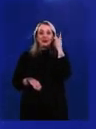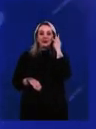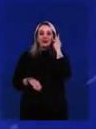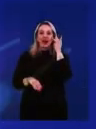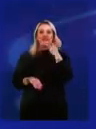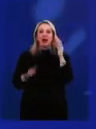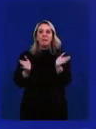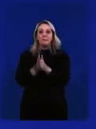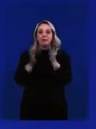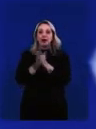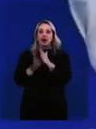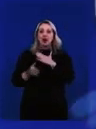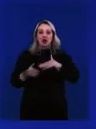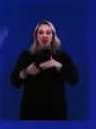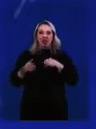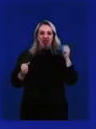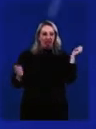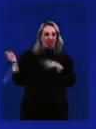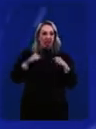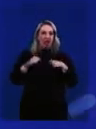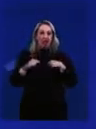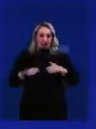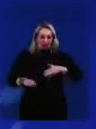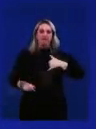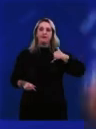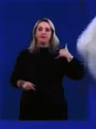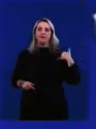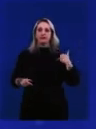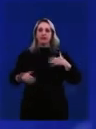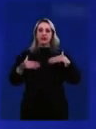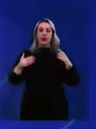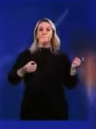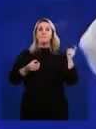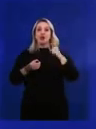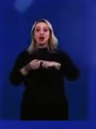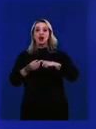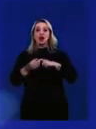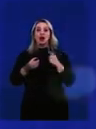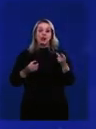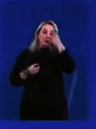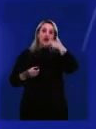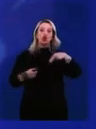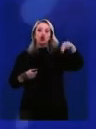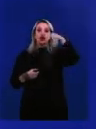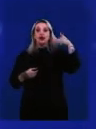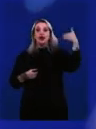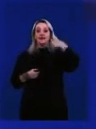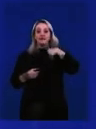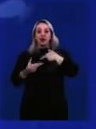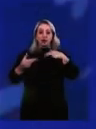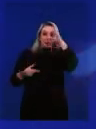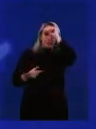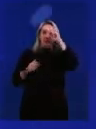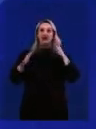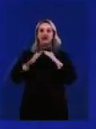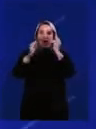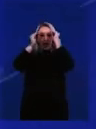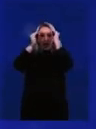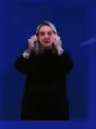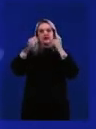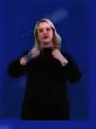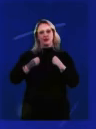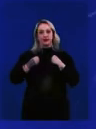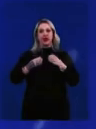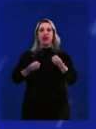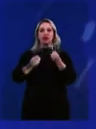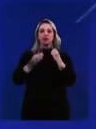Diz que o pobre gosta de baixaria. Eu sou uma filha orgulhosa da periferia, de dois nordestinos. E se tem uma coisa que eu aprendi em casa, é respeito,